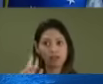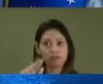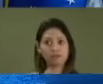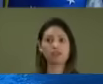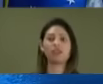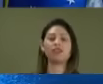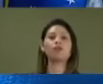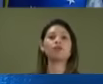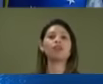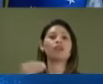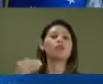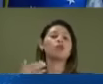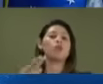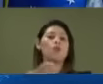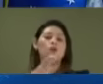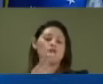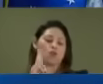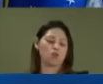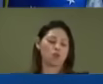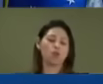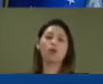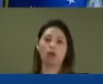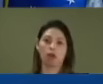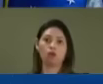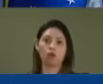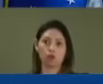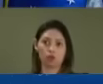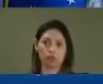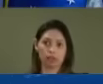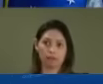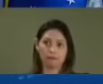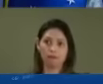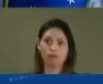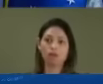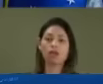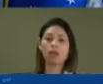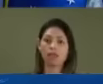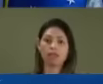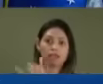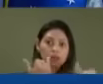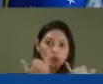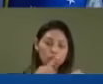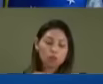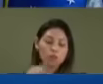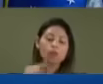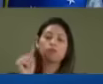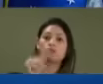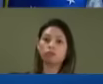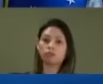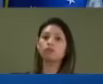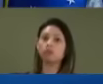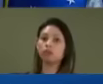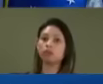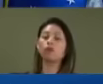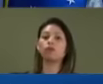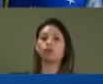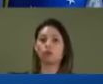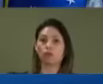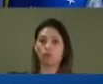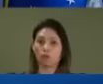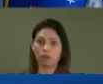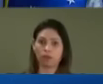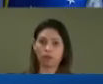Correios um protocolo de intenções cujo objetivo é o